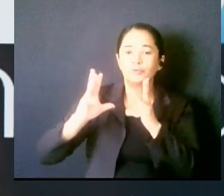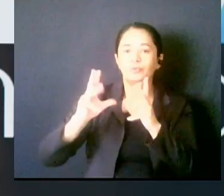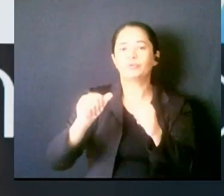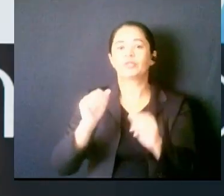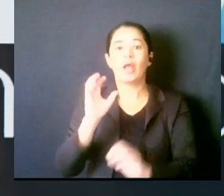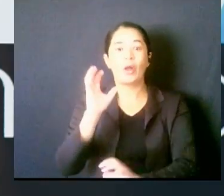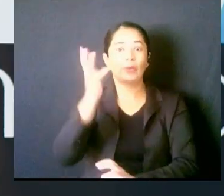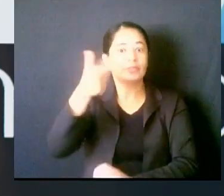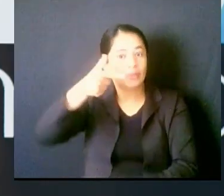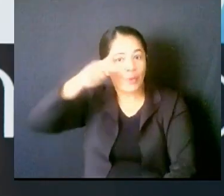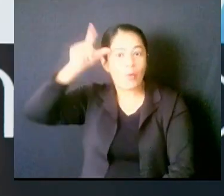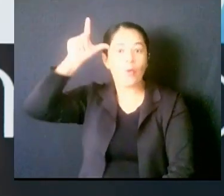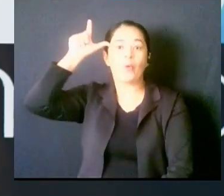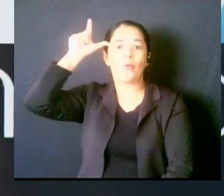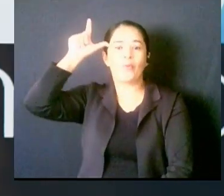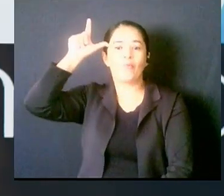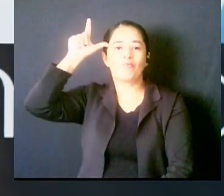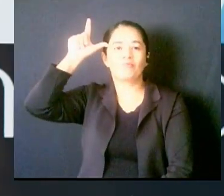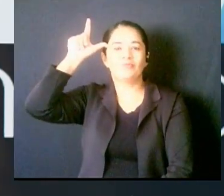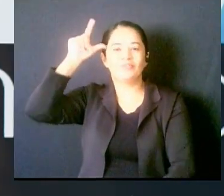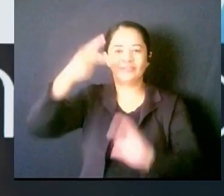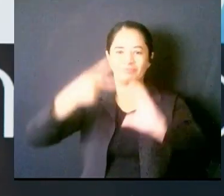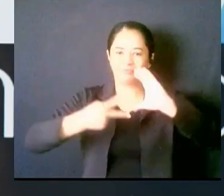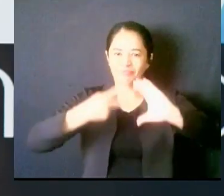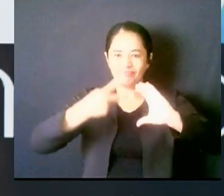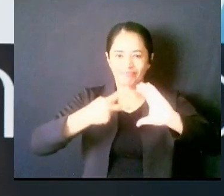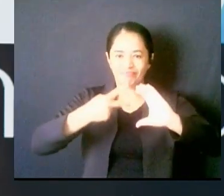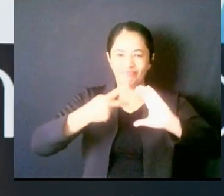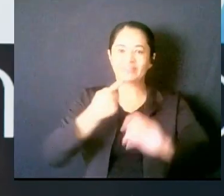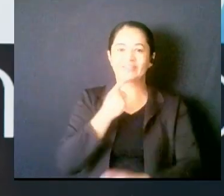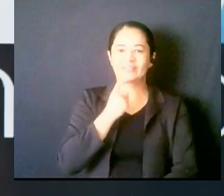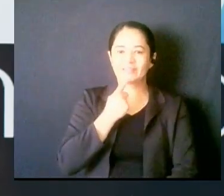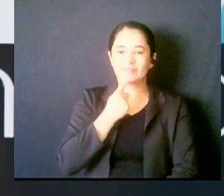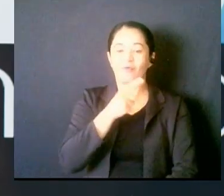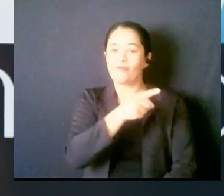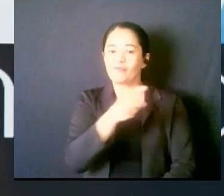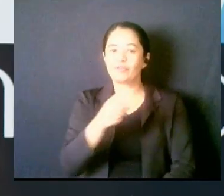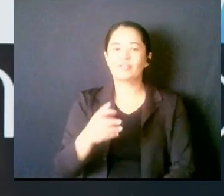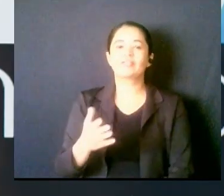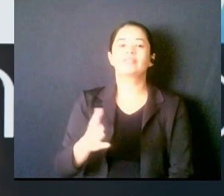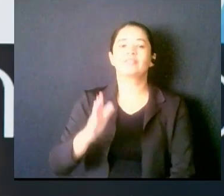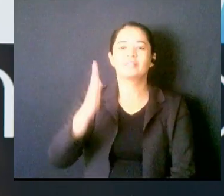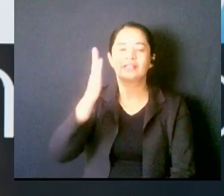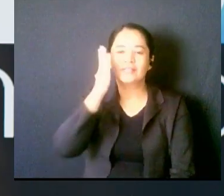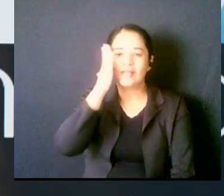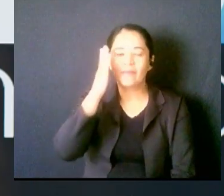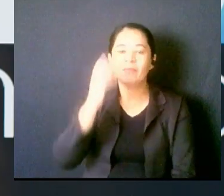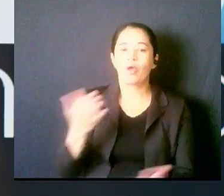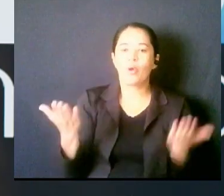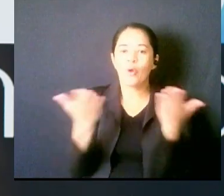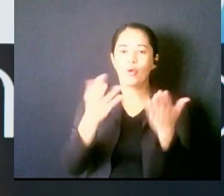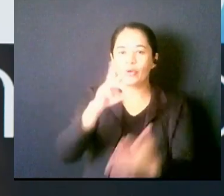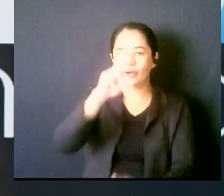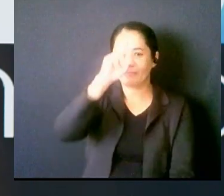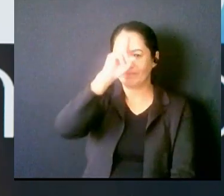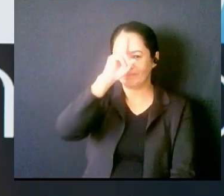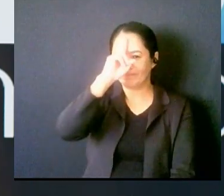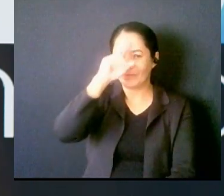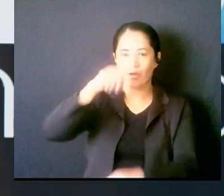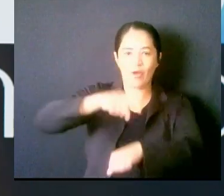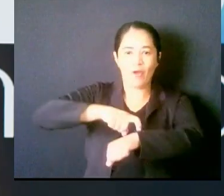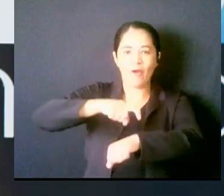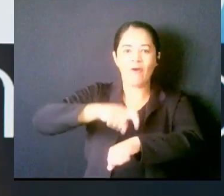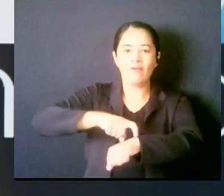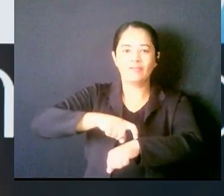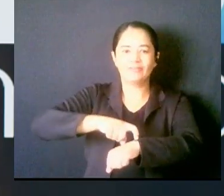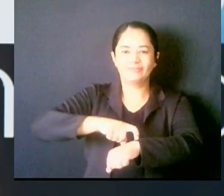noite no Legislativo Campineiro. Você confere hoje, meio-dia, no Câmara Notícia com Gabriel